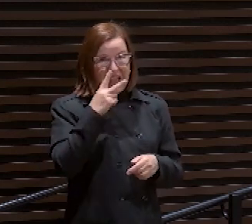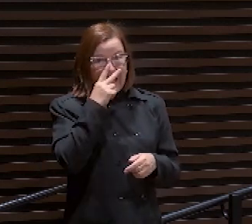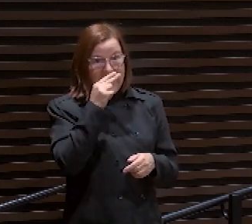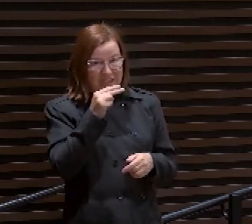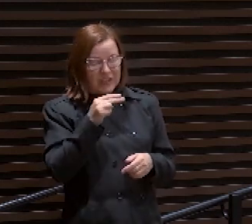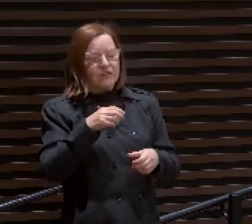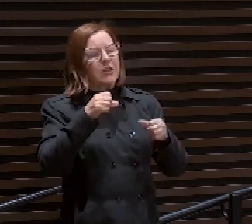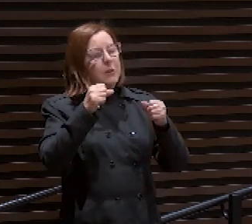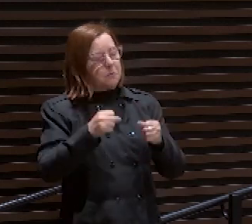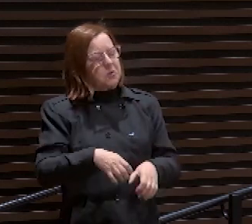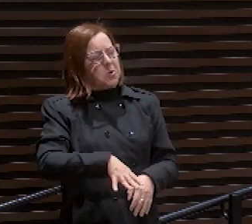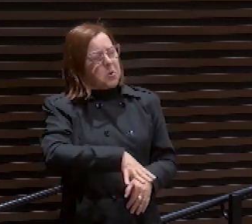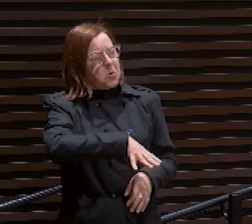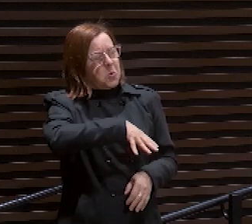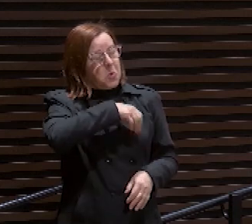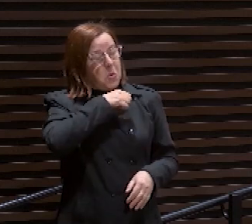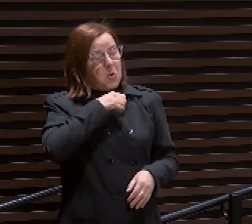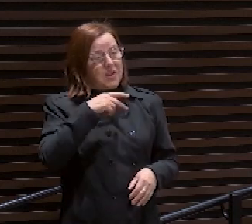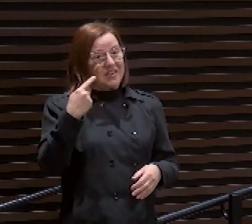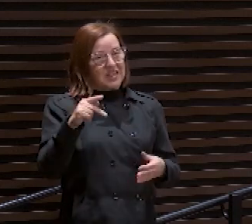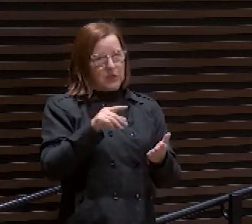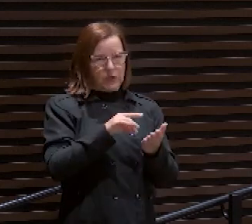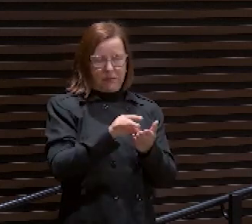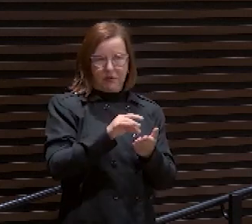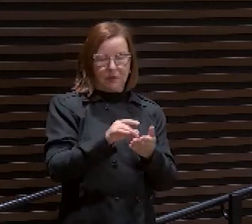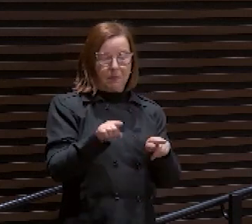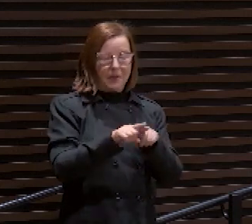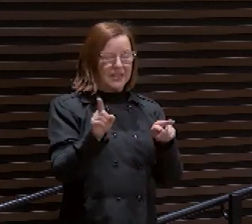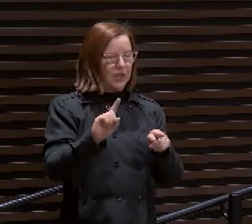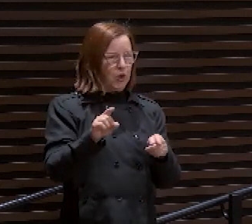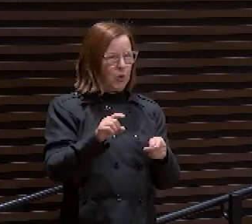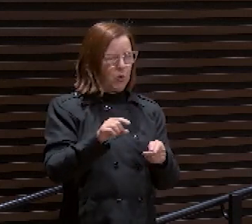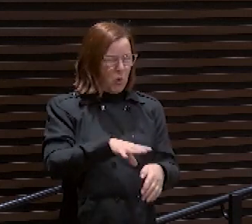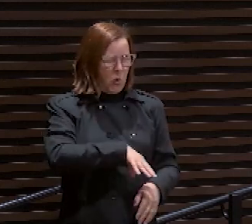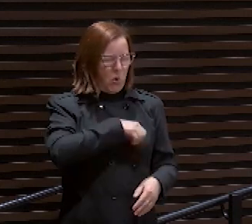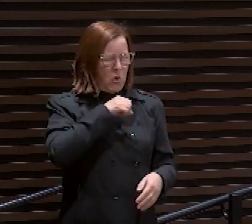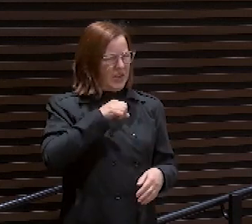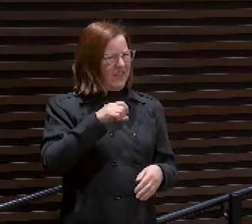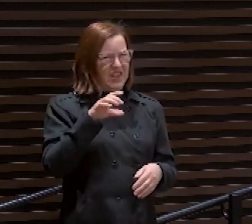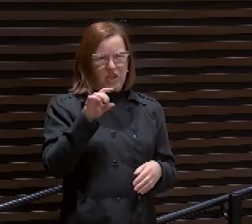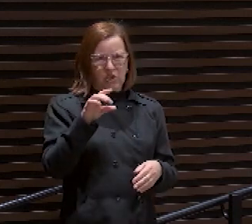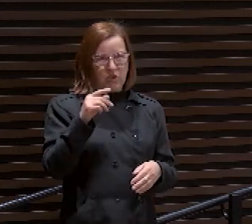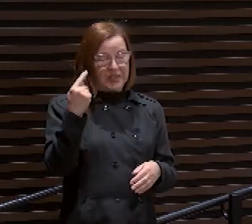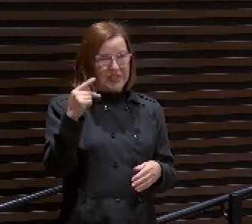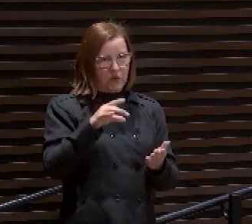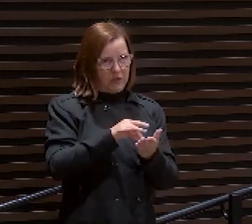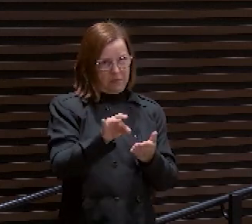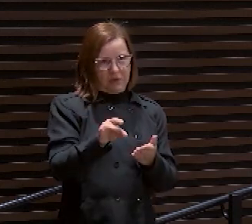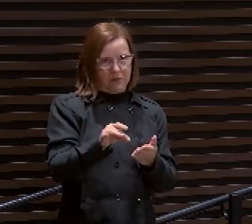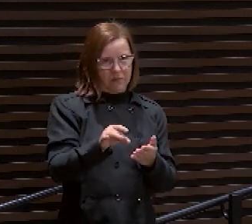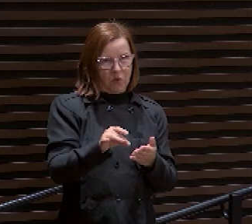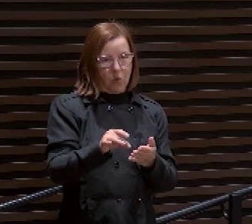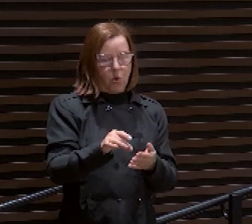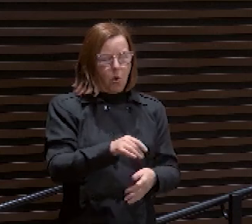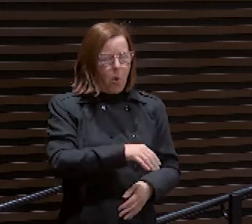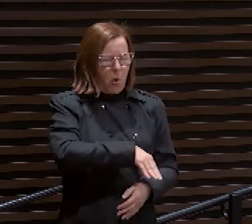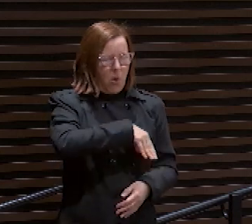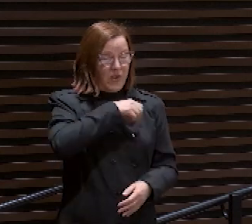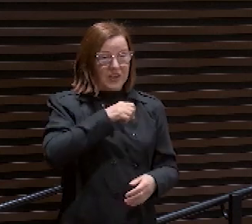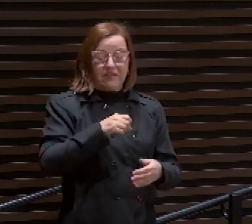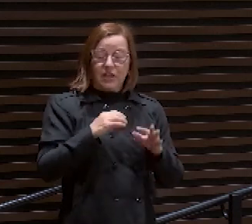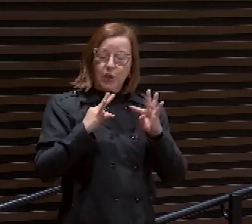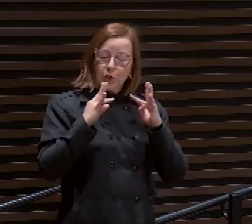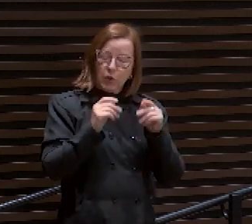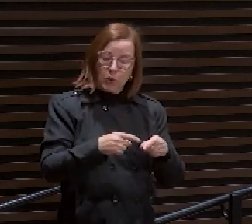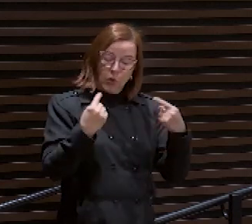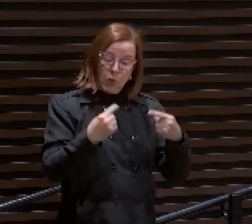seus inimigos. Mas eles não odiavam apenas os inimigos, eles odiavam a todos que se opunham às suas tradições. Quando